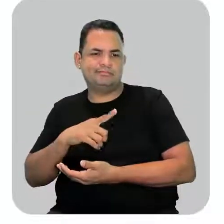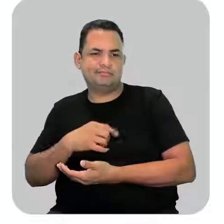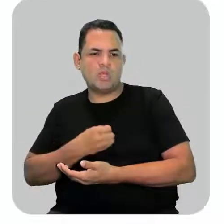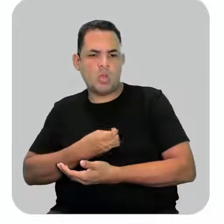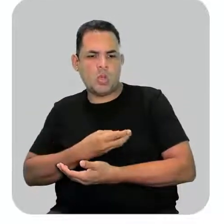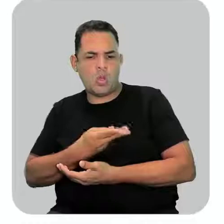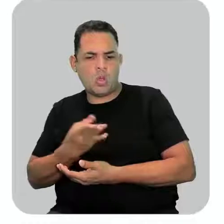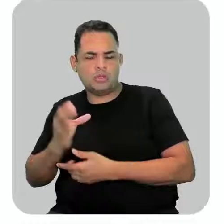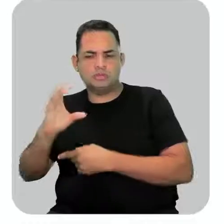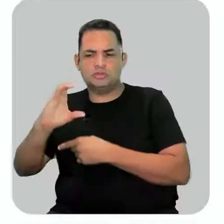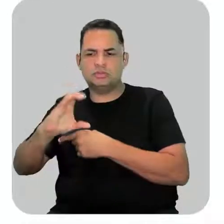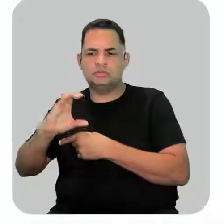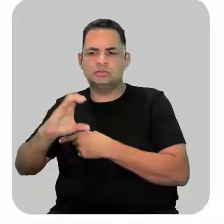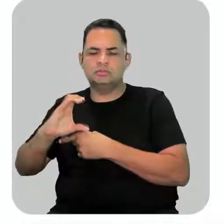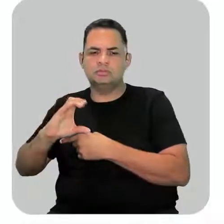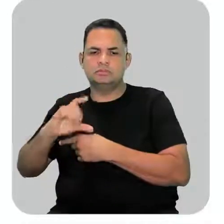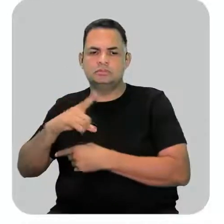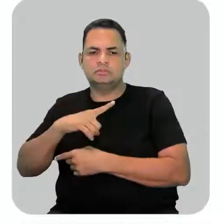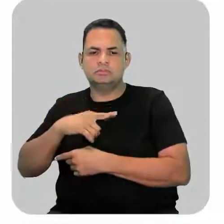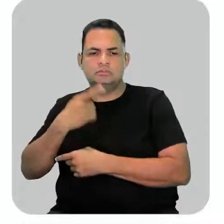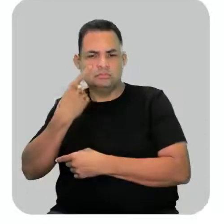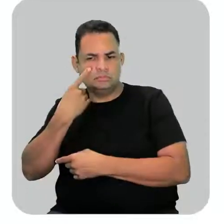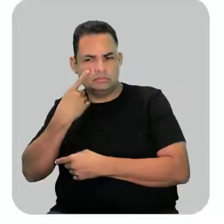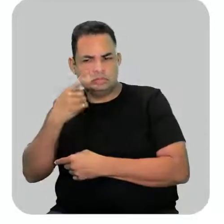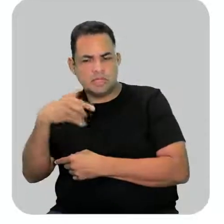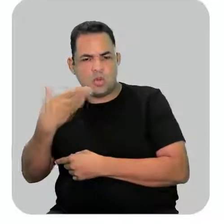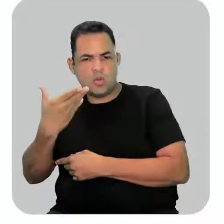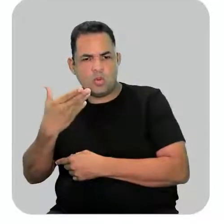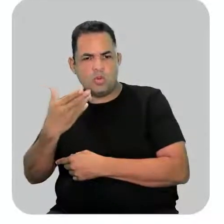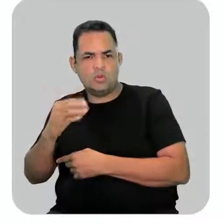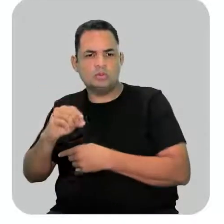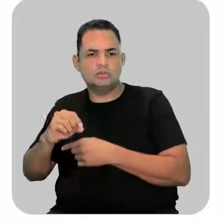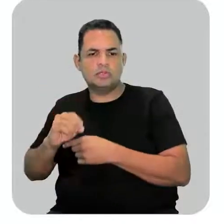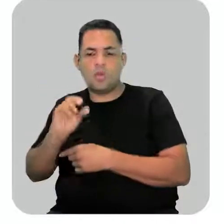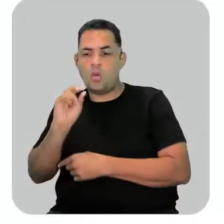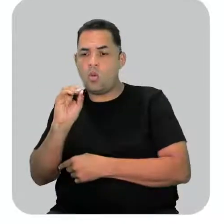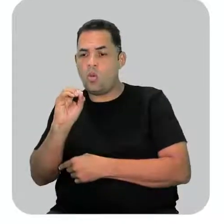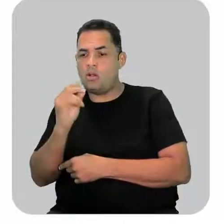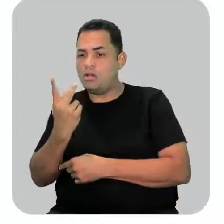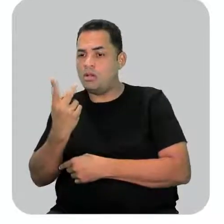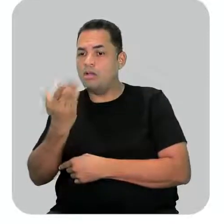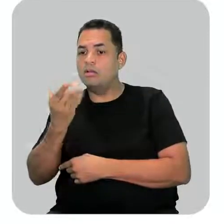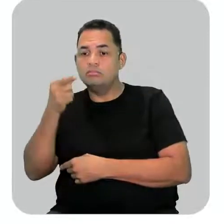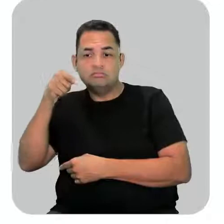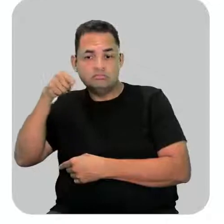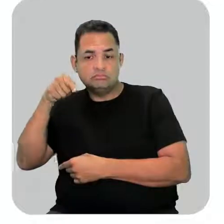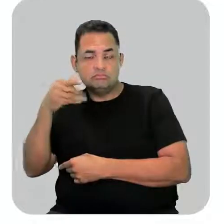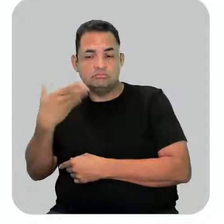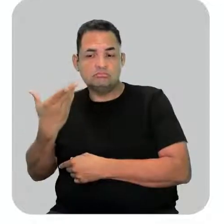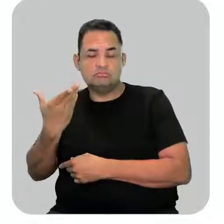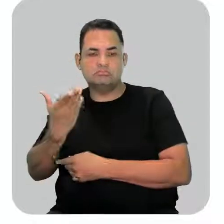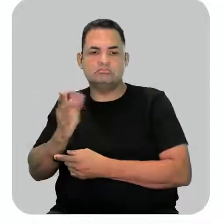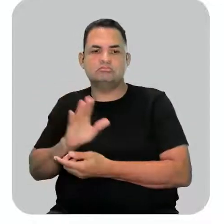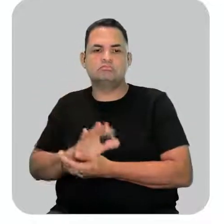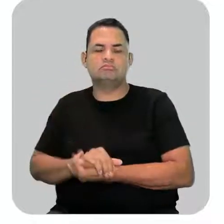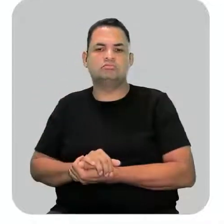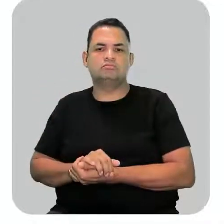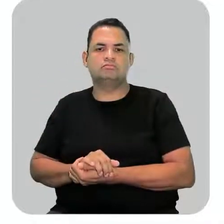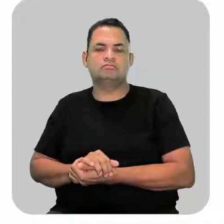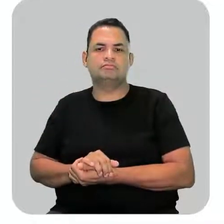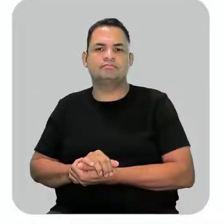contando quantos carbonos tem e observando aonde a nossa hidroxila está, para poder dar o nome do nosso